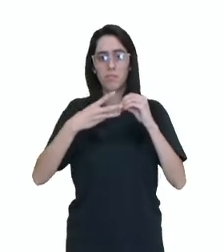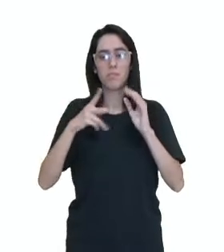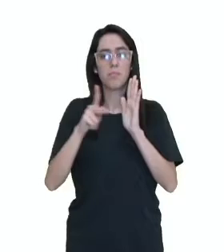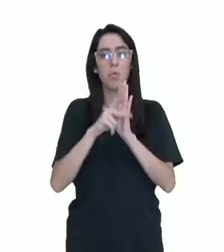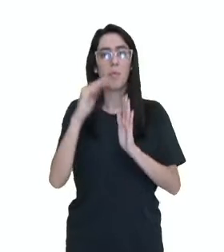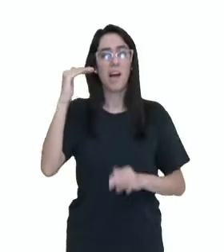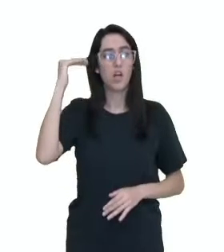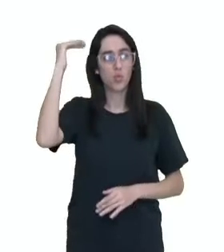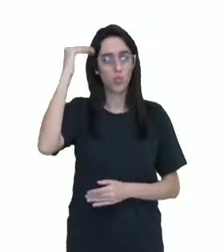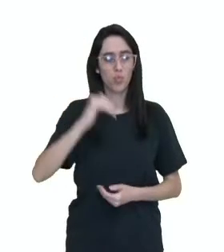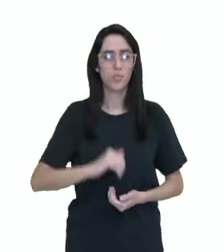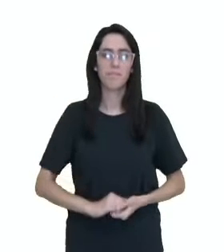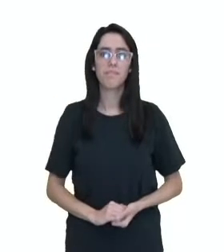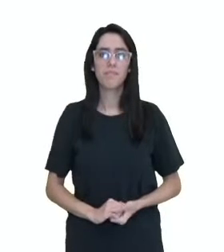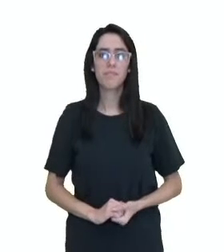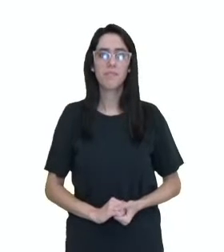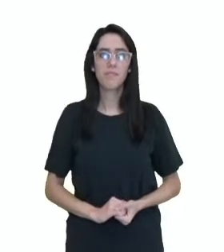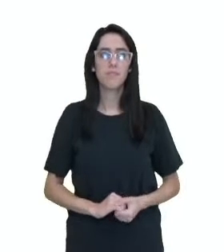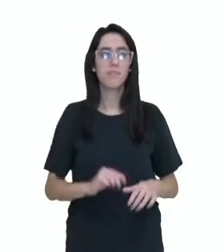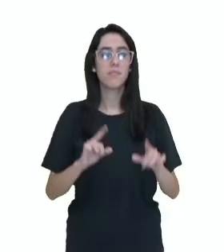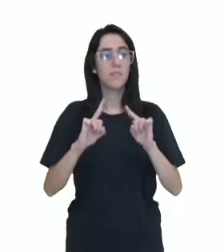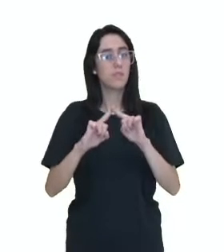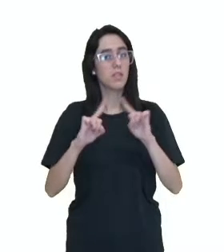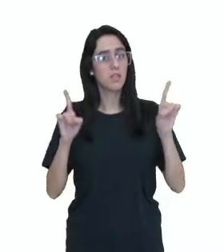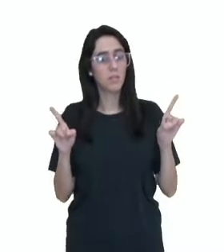adulto, Mas ela já não consegue